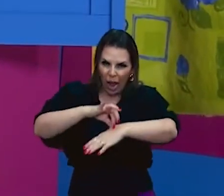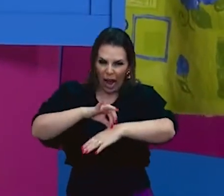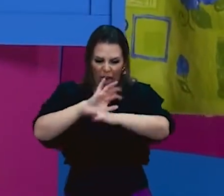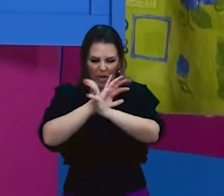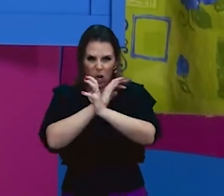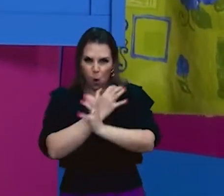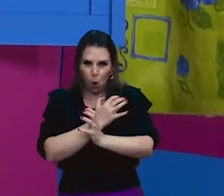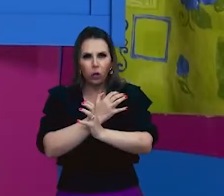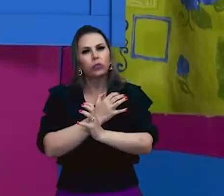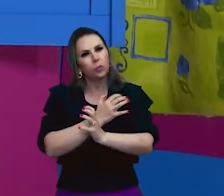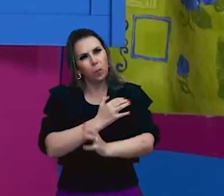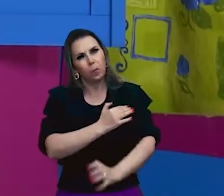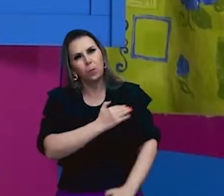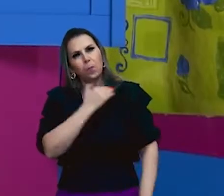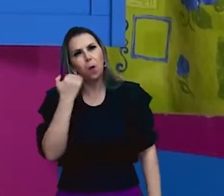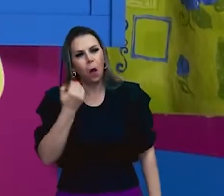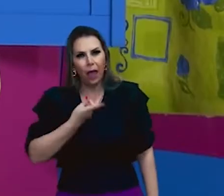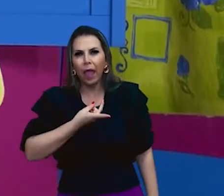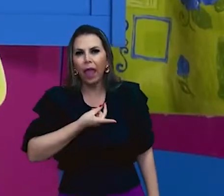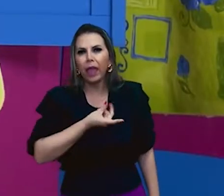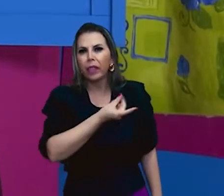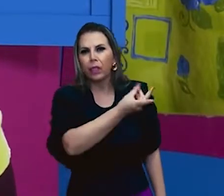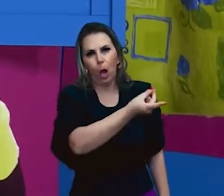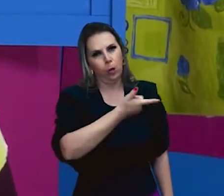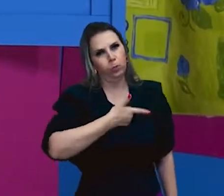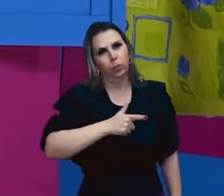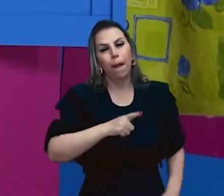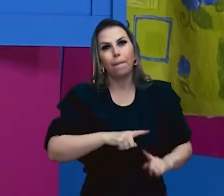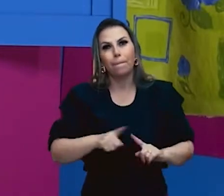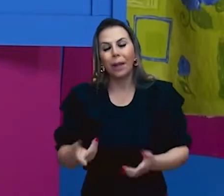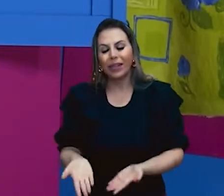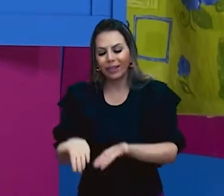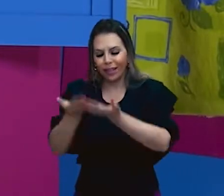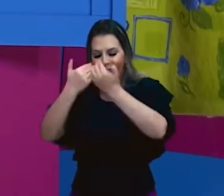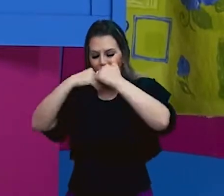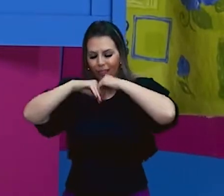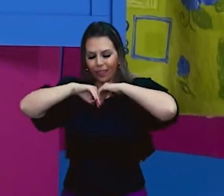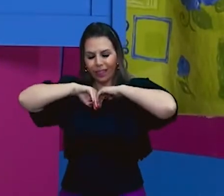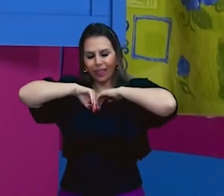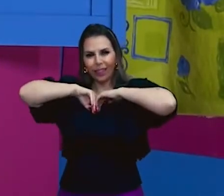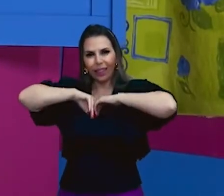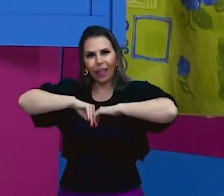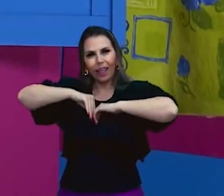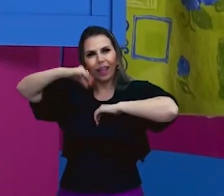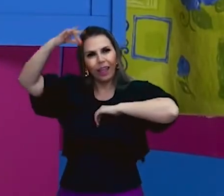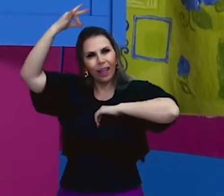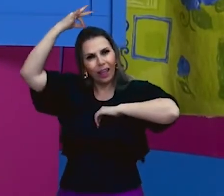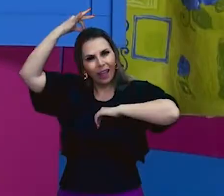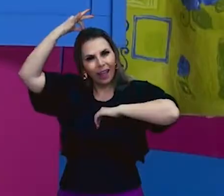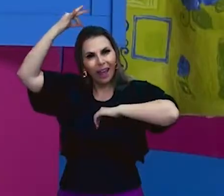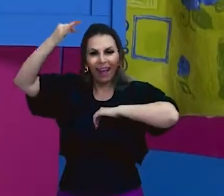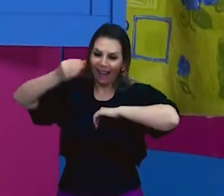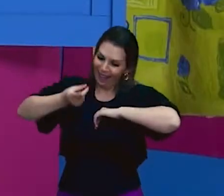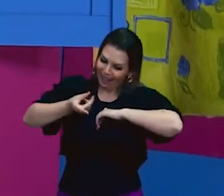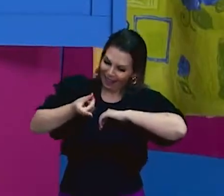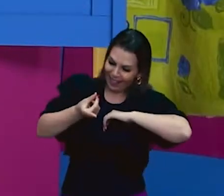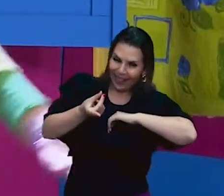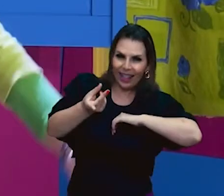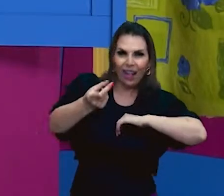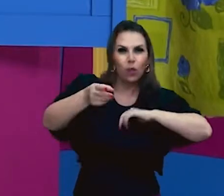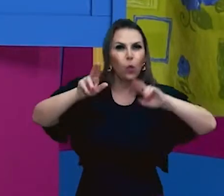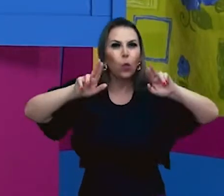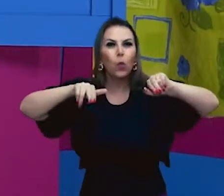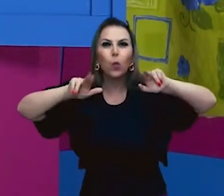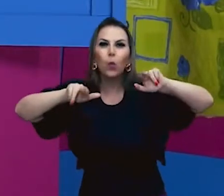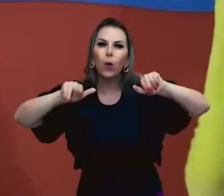e osso, ele vai morrer, ele não é eterno. Mas o que tem dentro da gente, o nosso espírito, gente, ele é eterno, ele